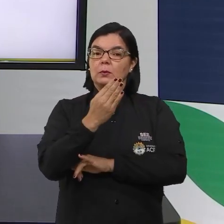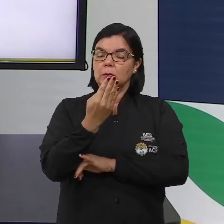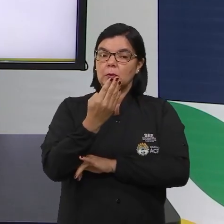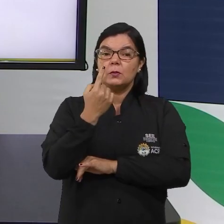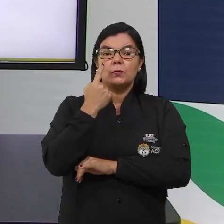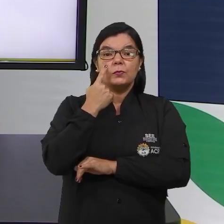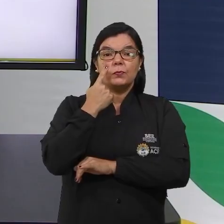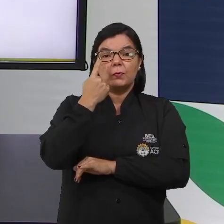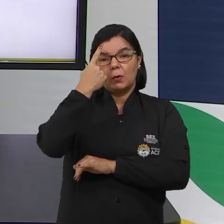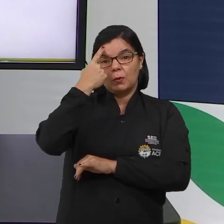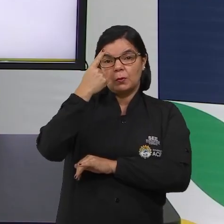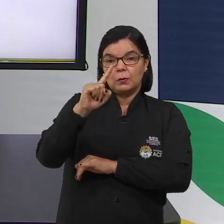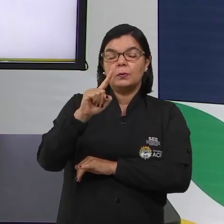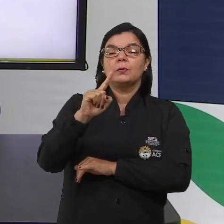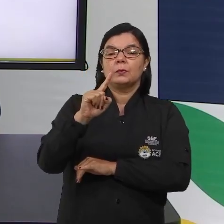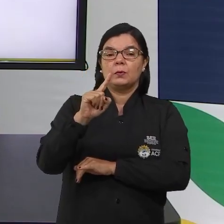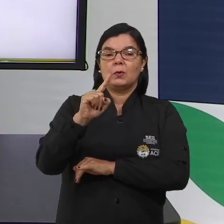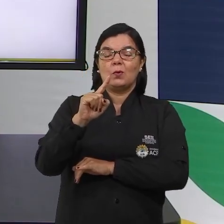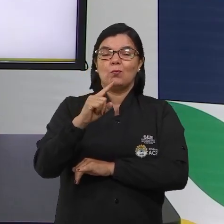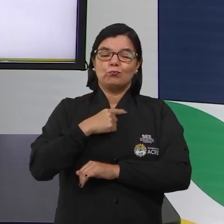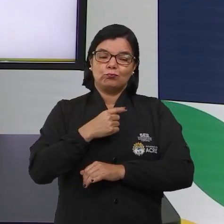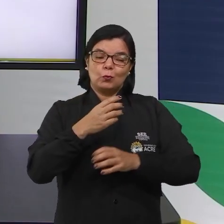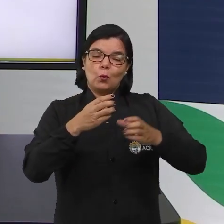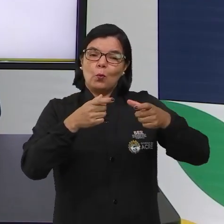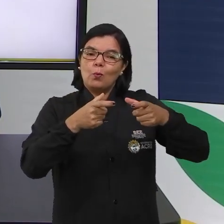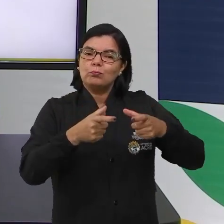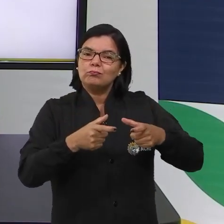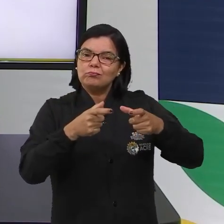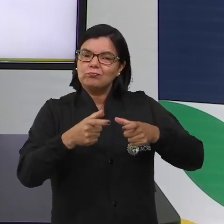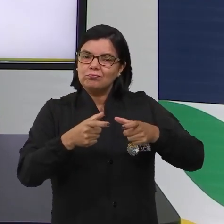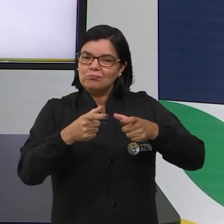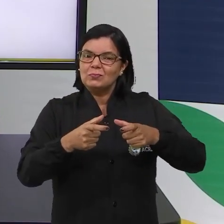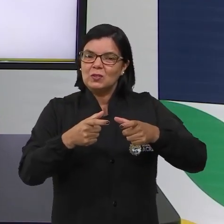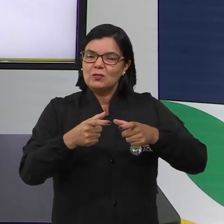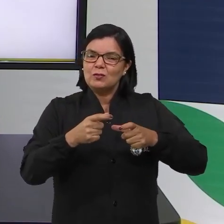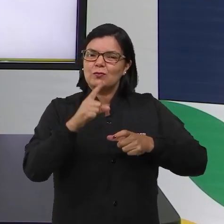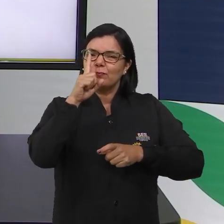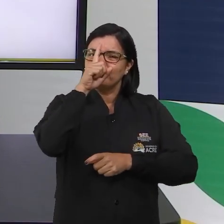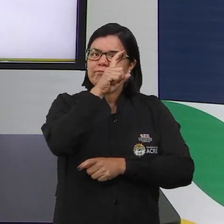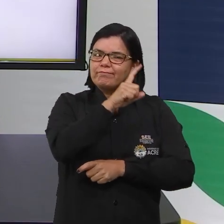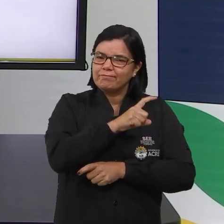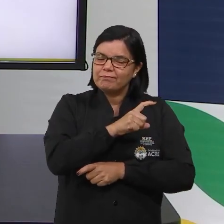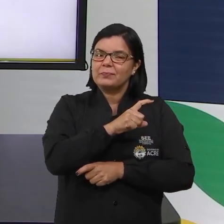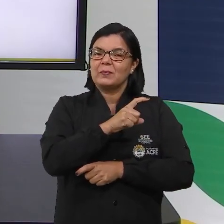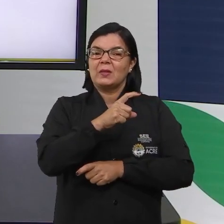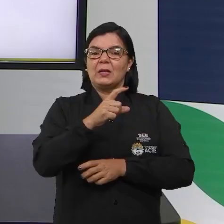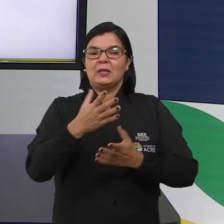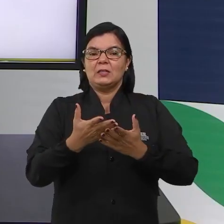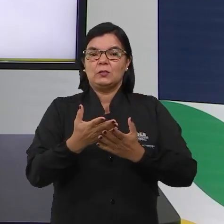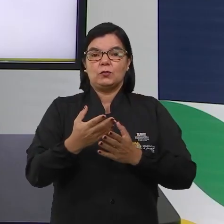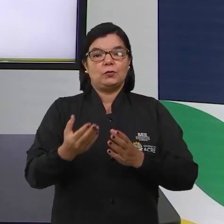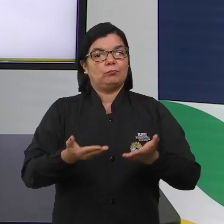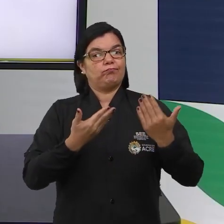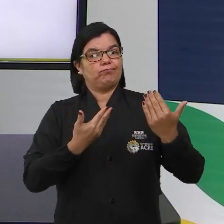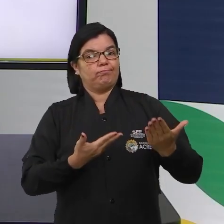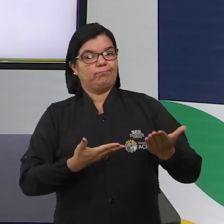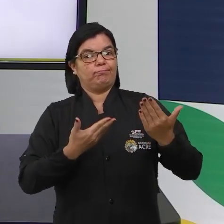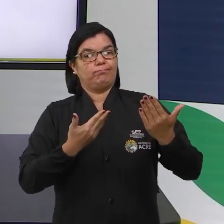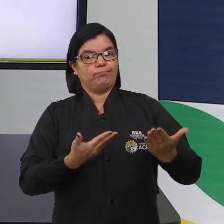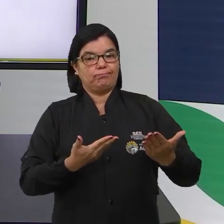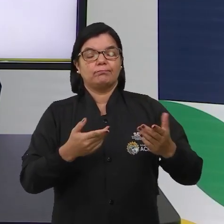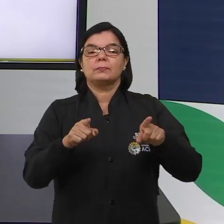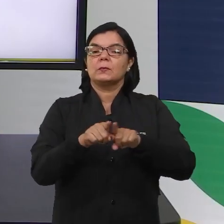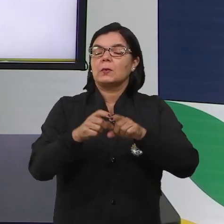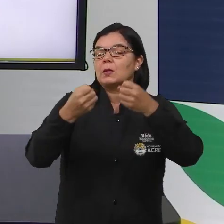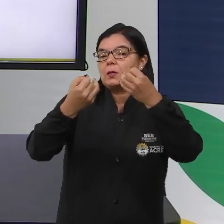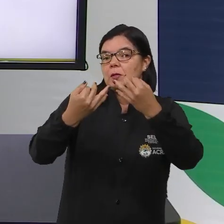acaba criando um clima de desestabilidade e um clima de desconfiança. A gente está